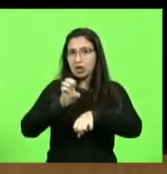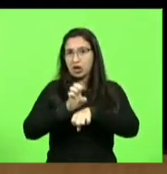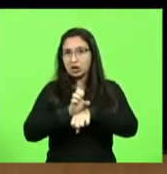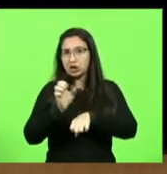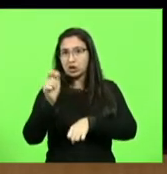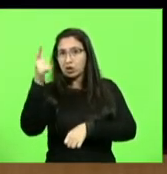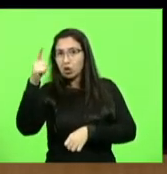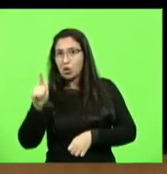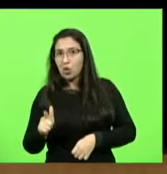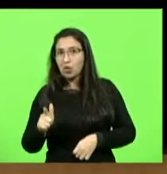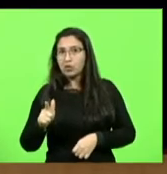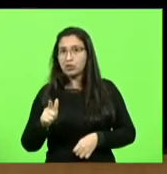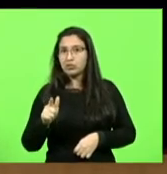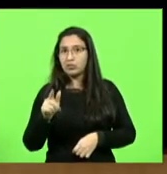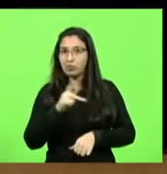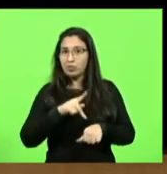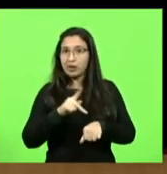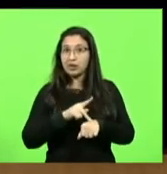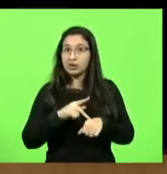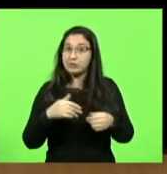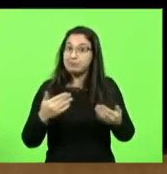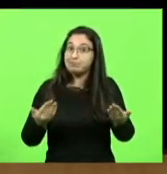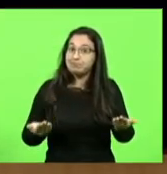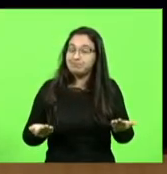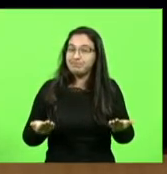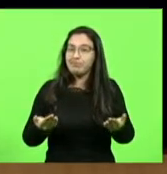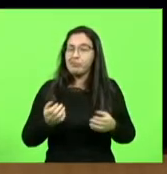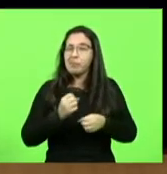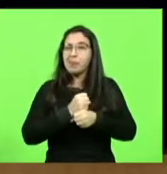federação. Inclusive, em